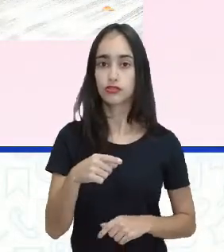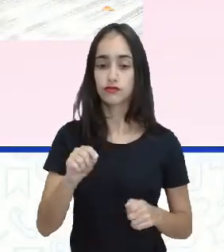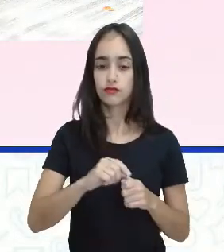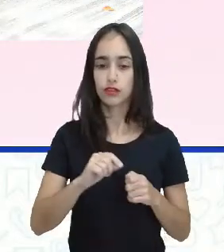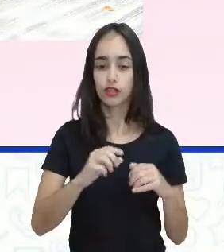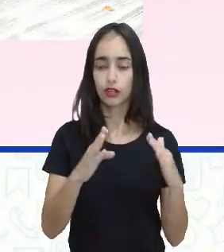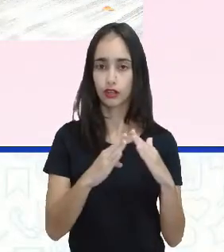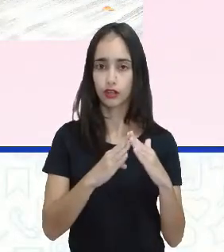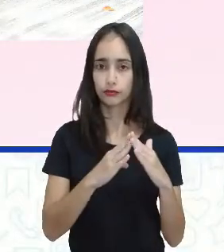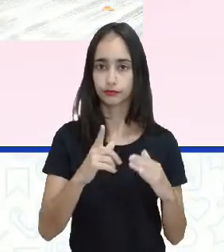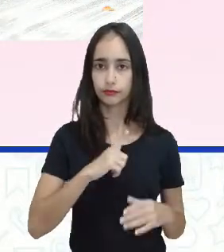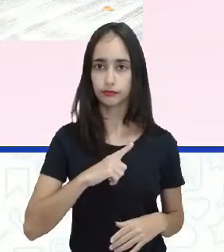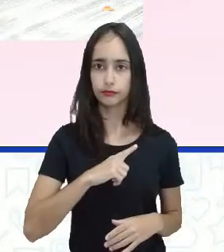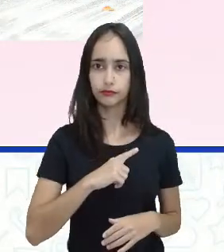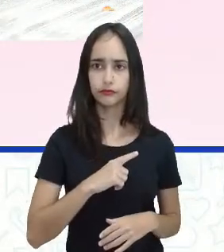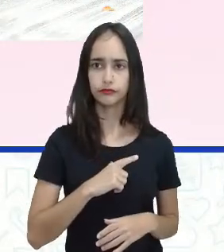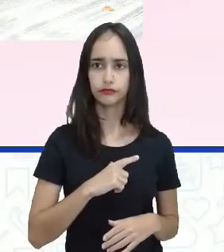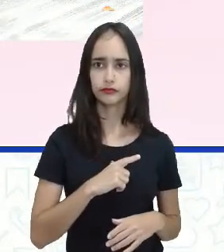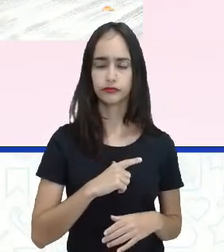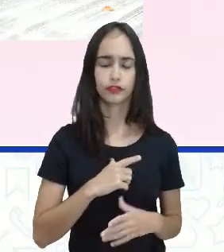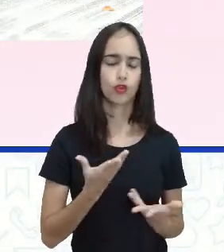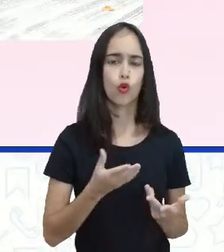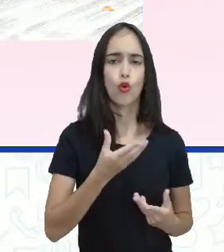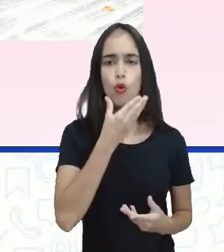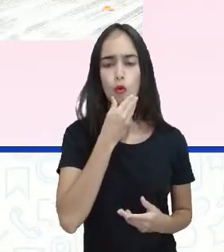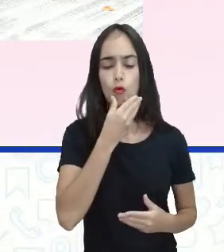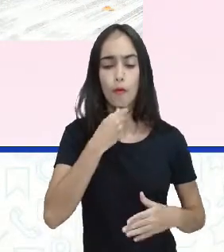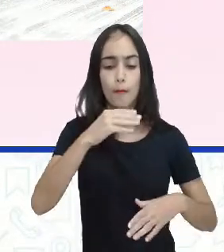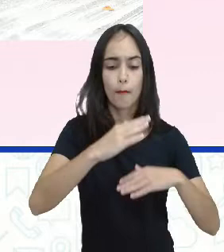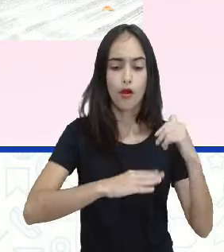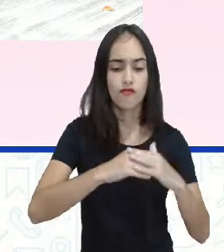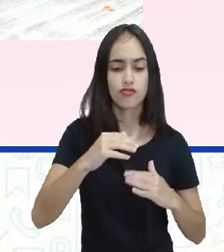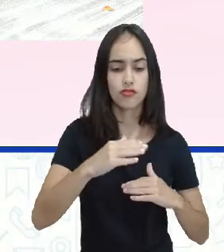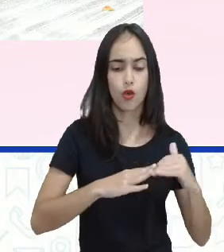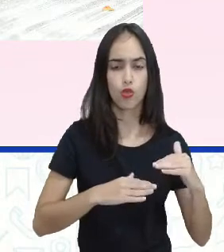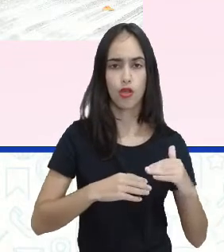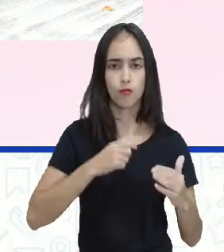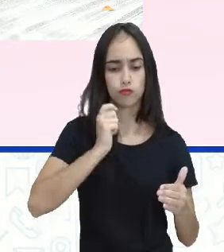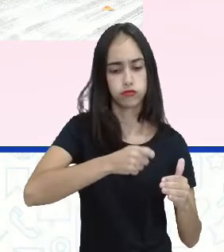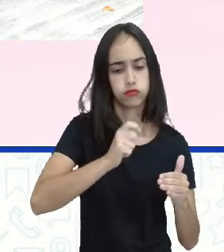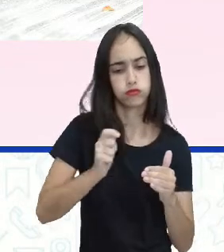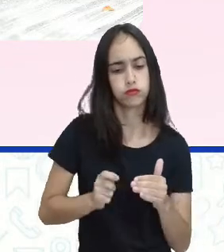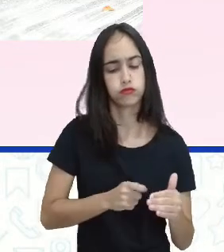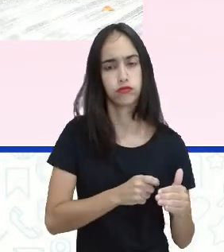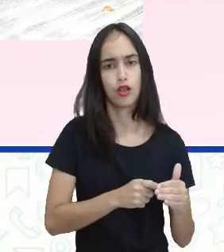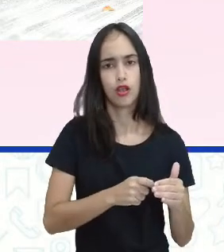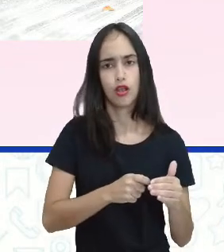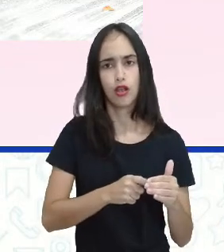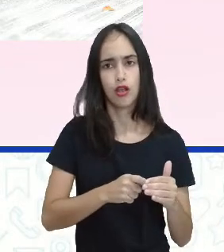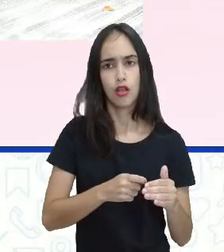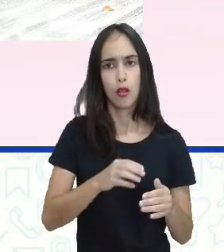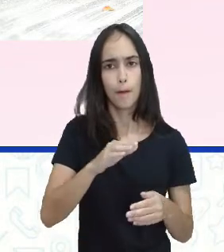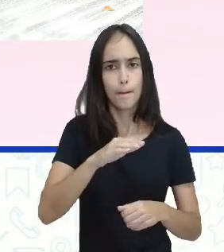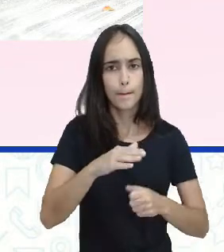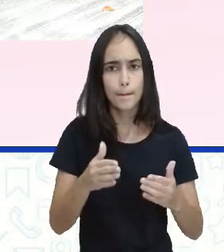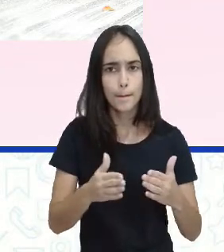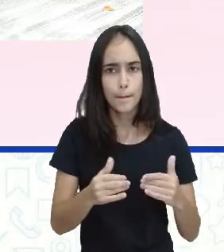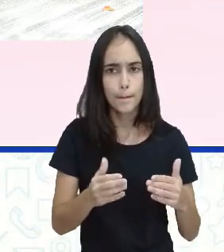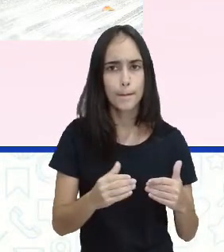tenho: um determinado pedreiro cobra para construir uma casa conforme a área a ser